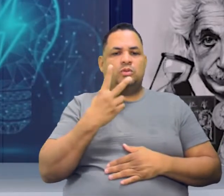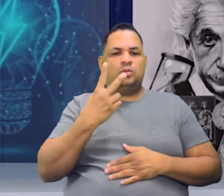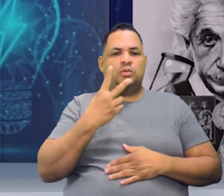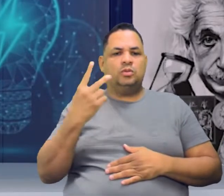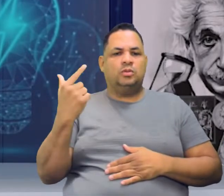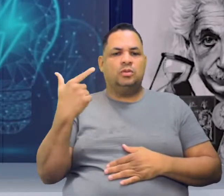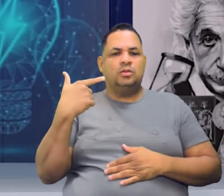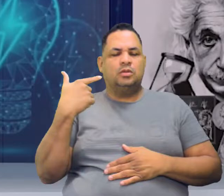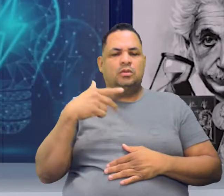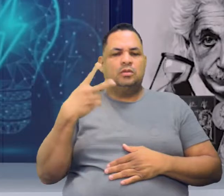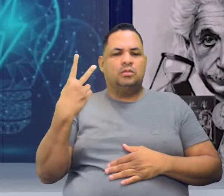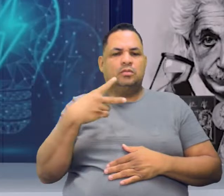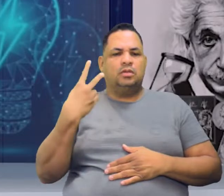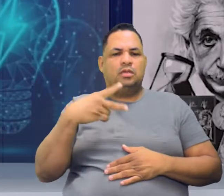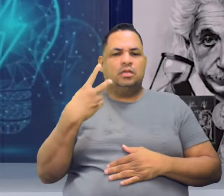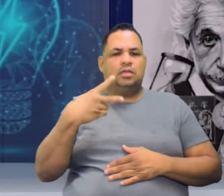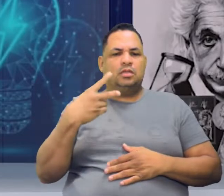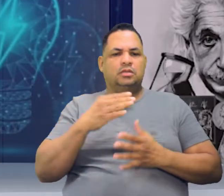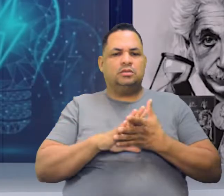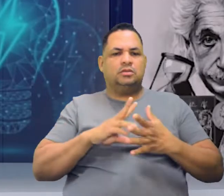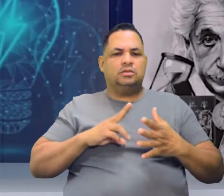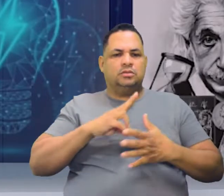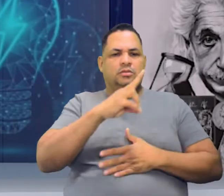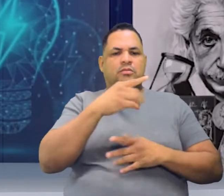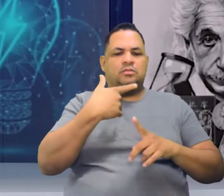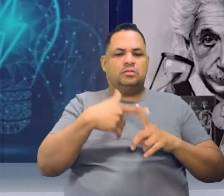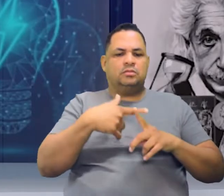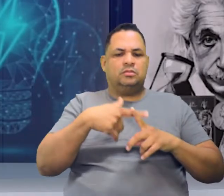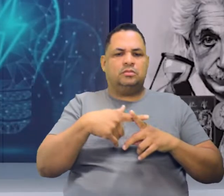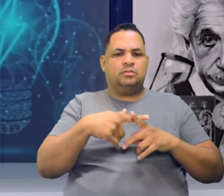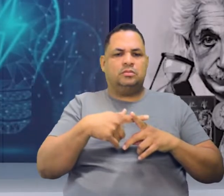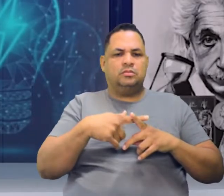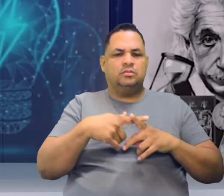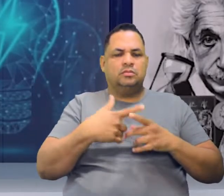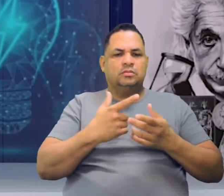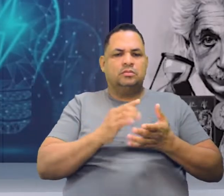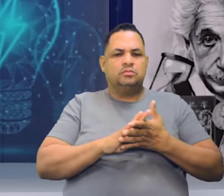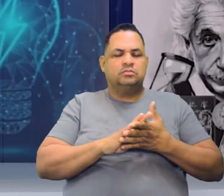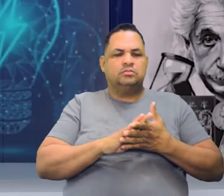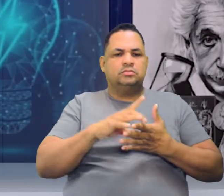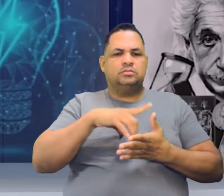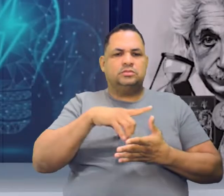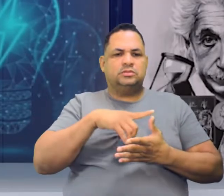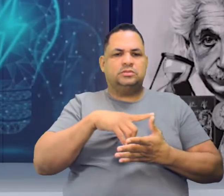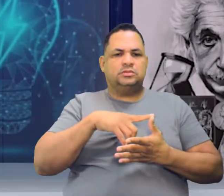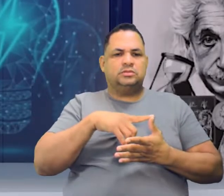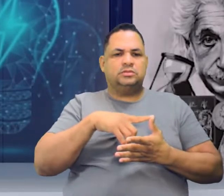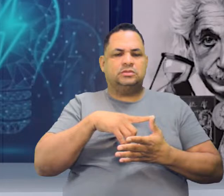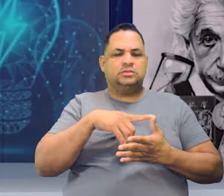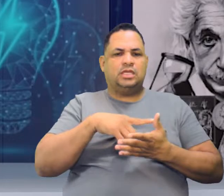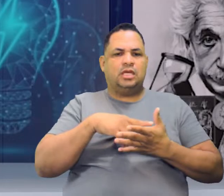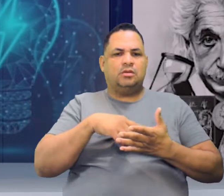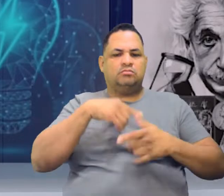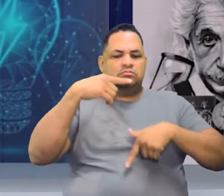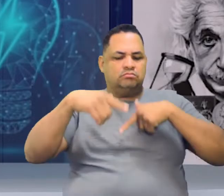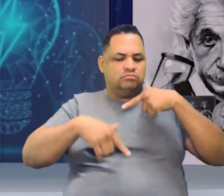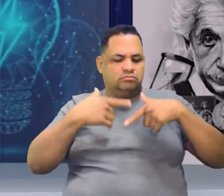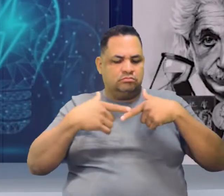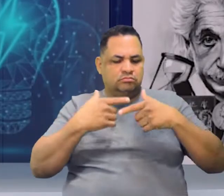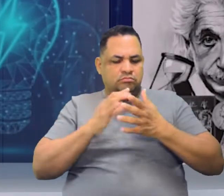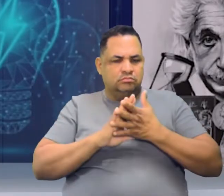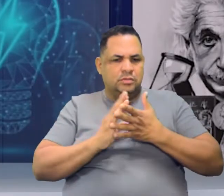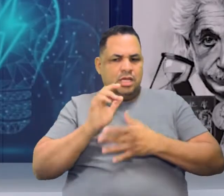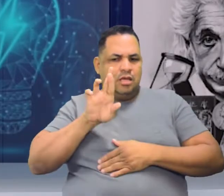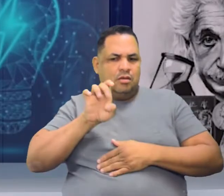o par de força. Por que é o par de força? Porque para toda ação, a gente também vai ter uma reação